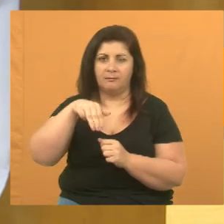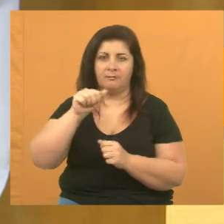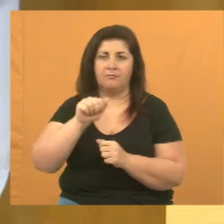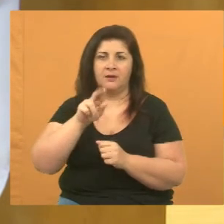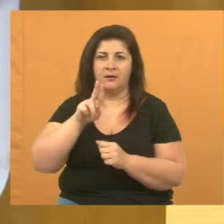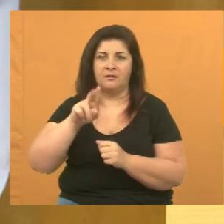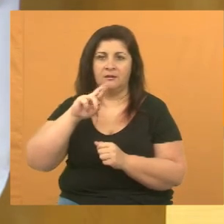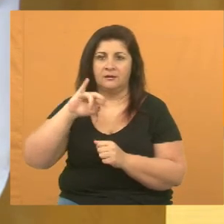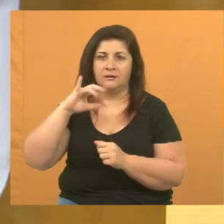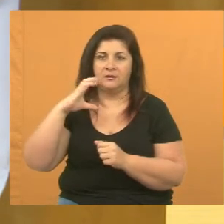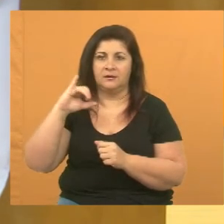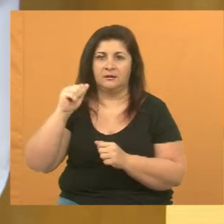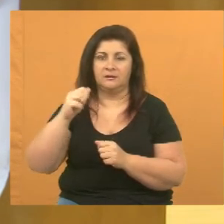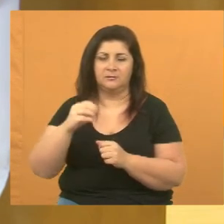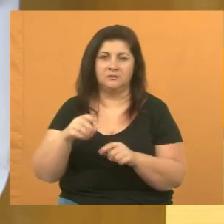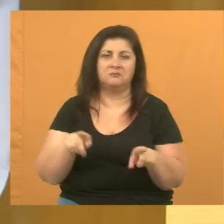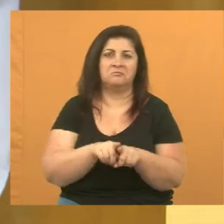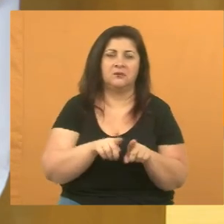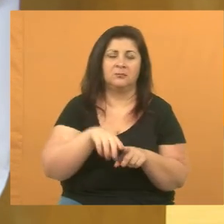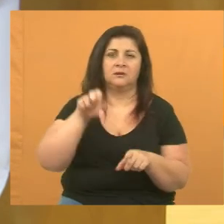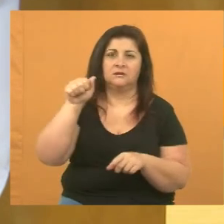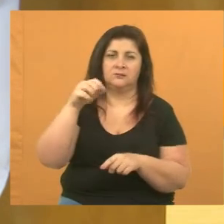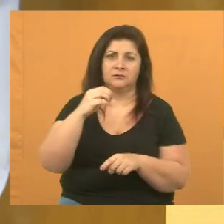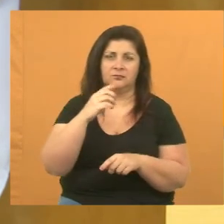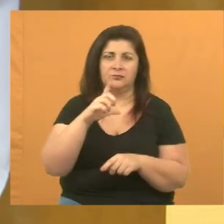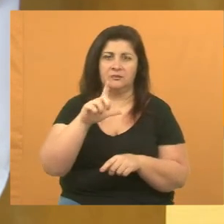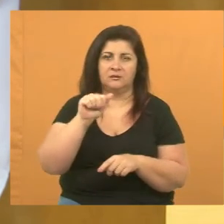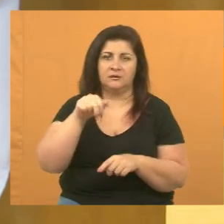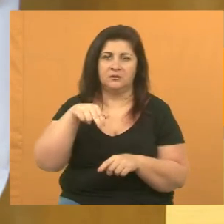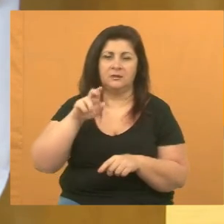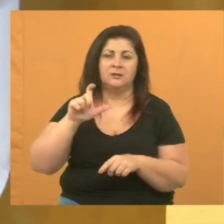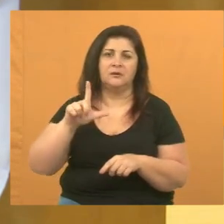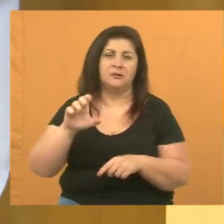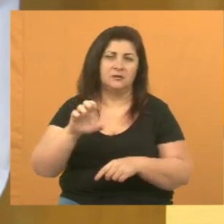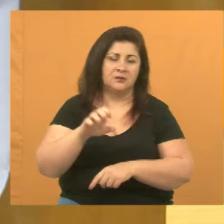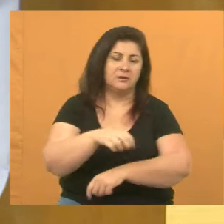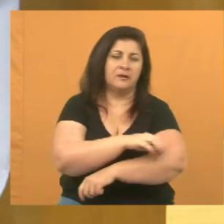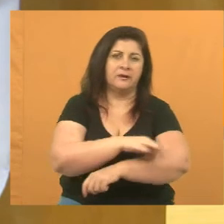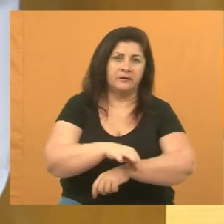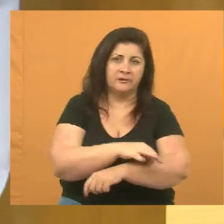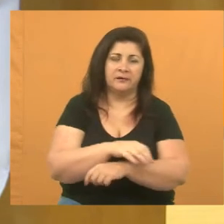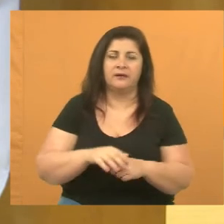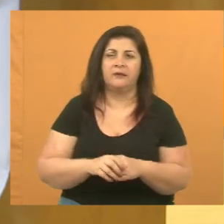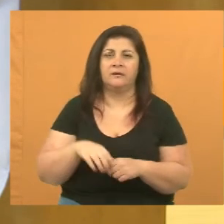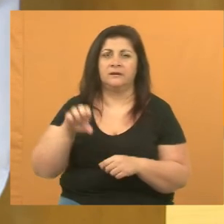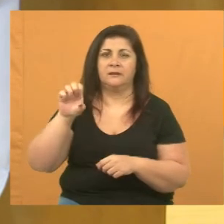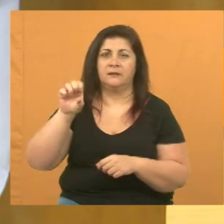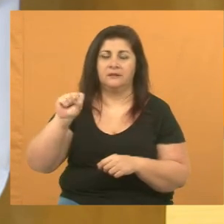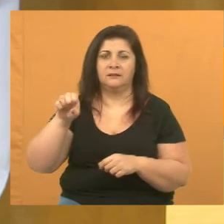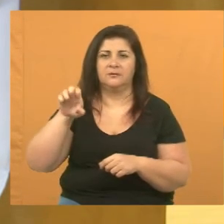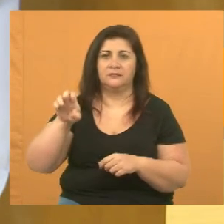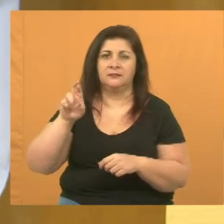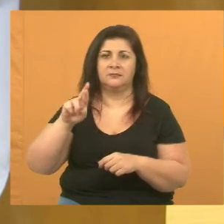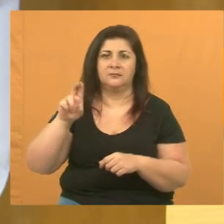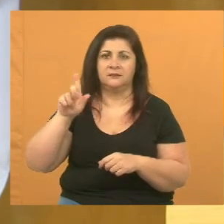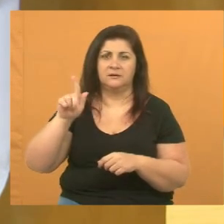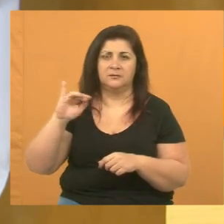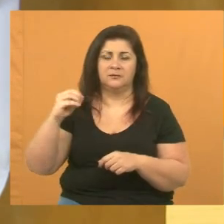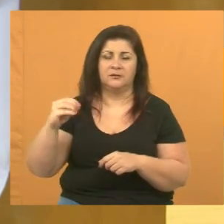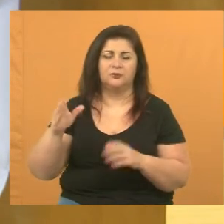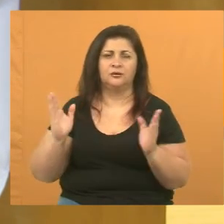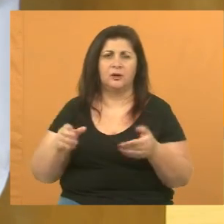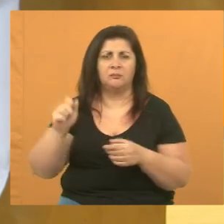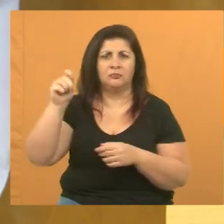técnico, tinha a Solange também, que era lá arquiteta, o Sérgio Freitas, já aposentaram,